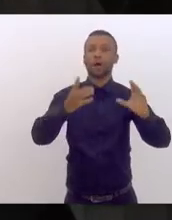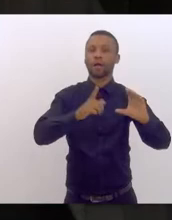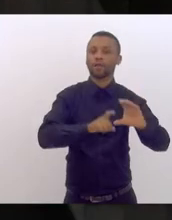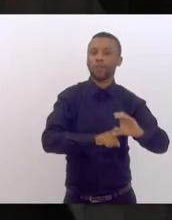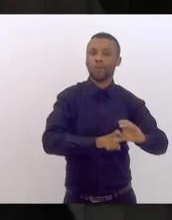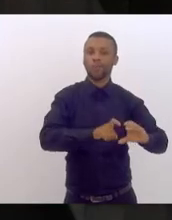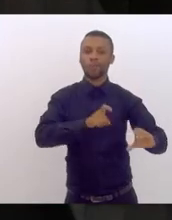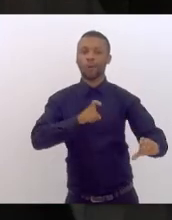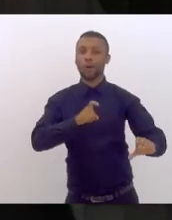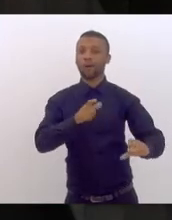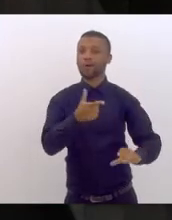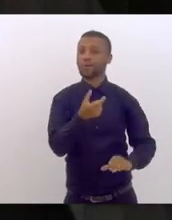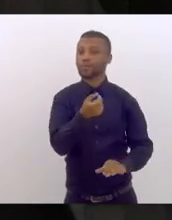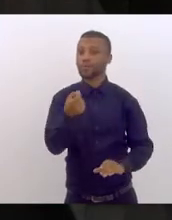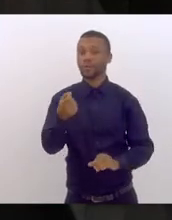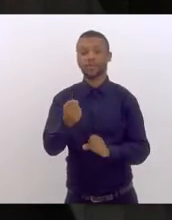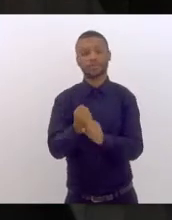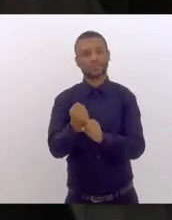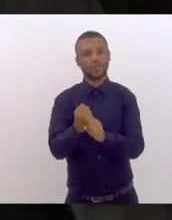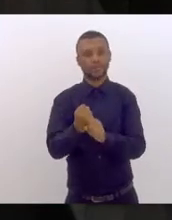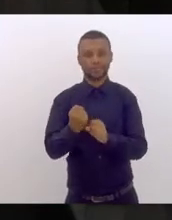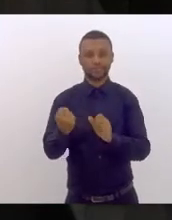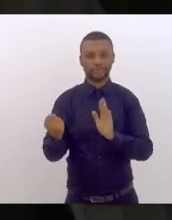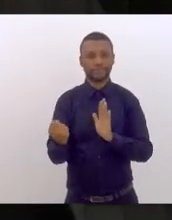anos de independência